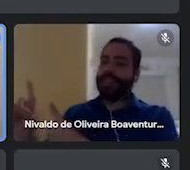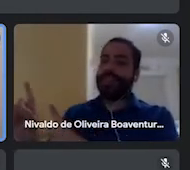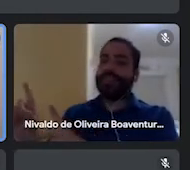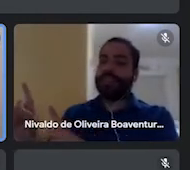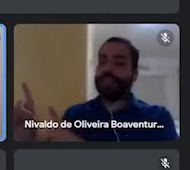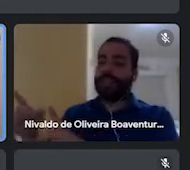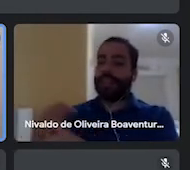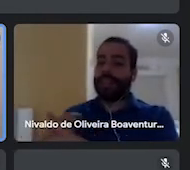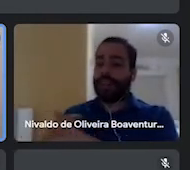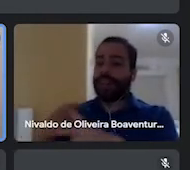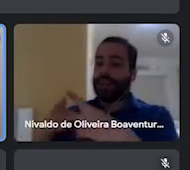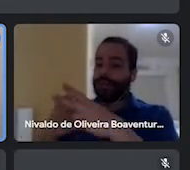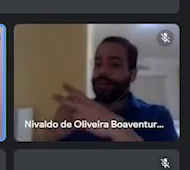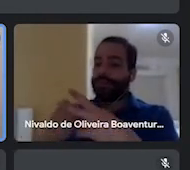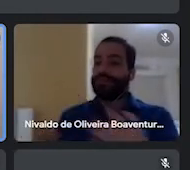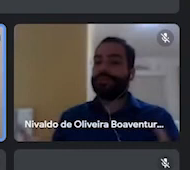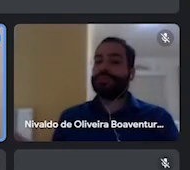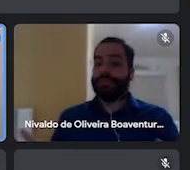uma manutenção.